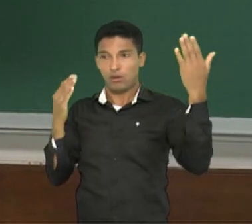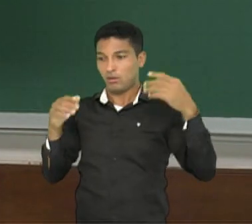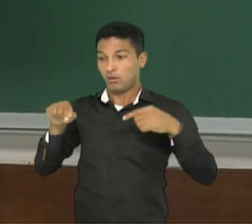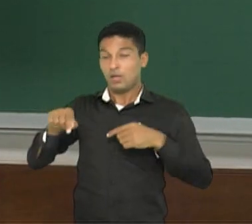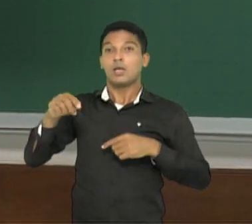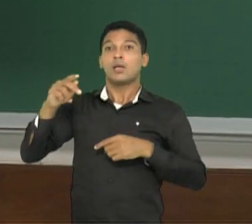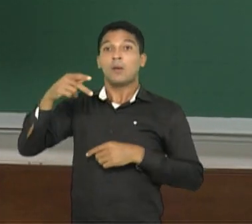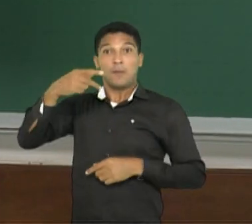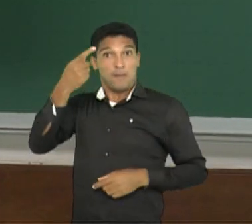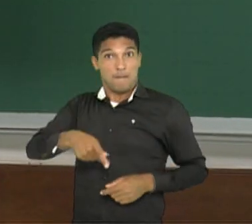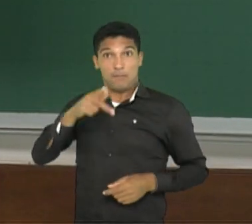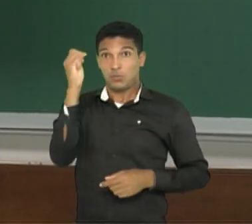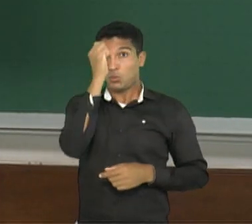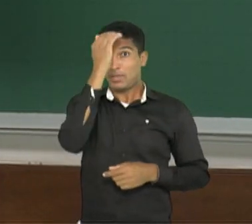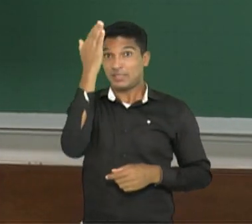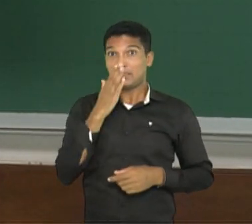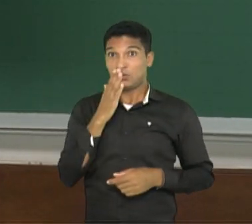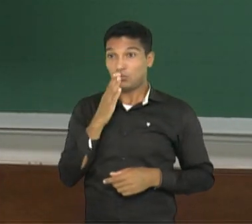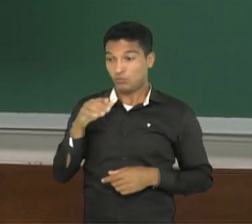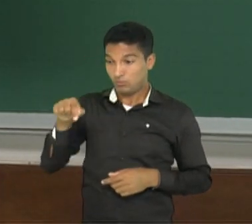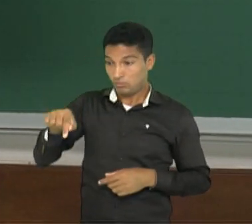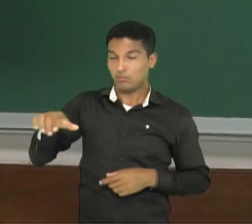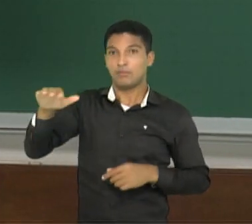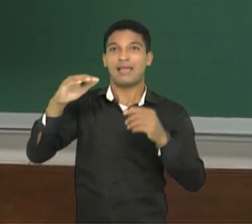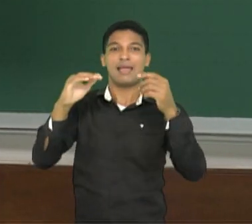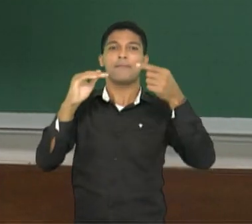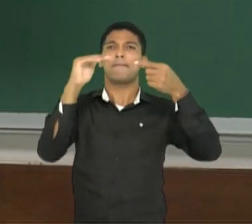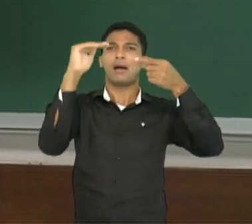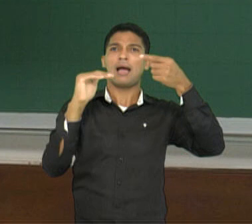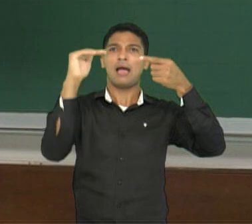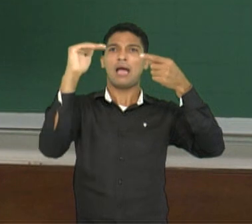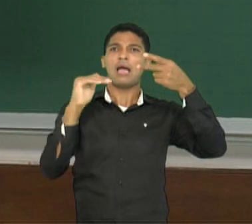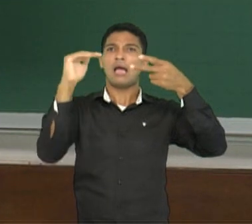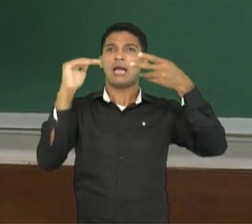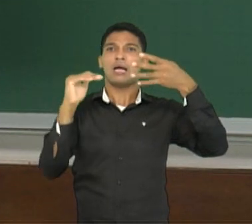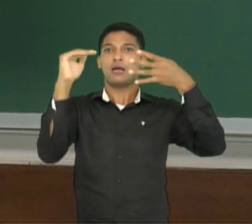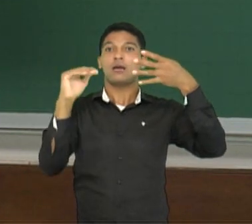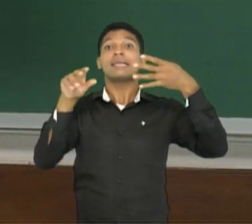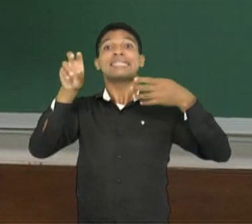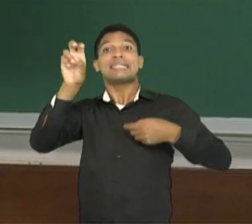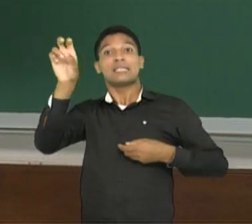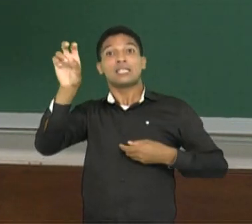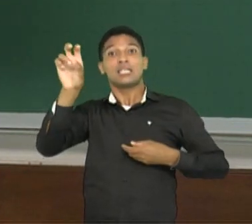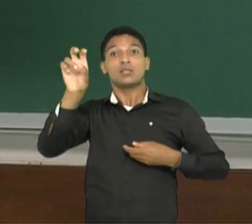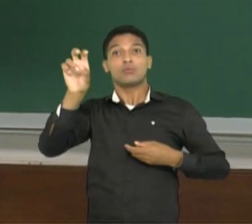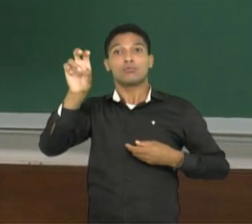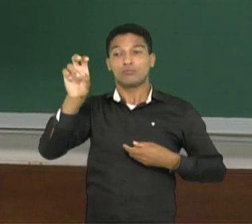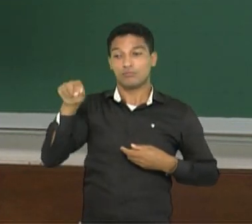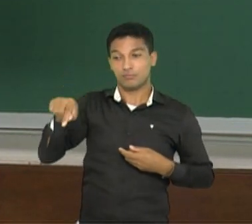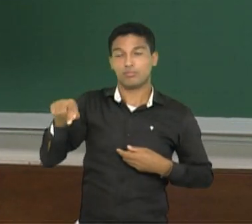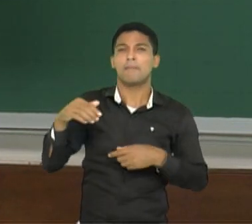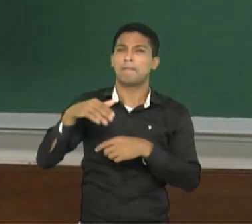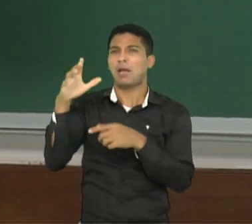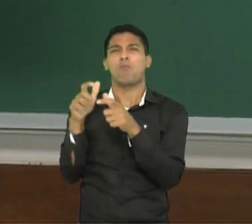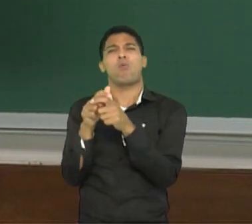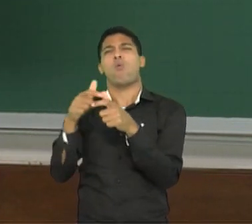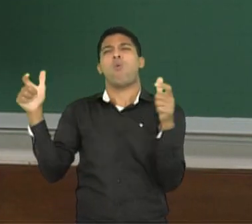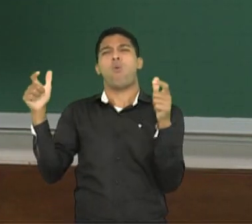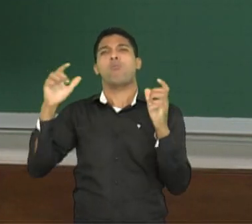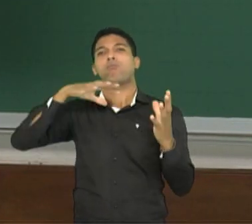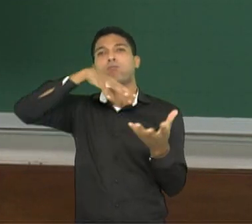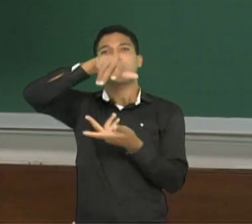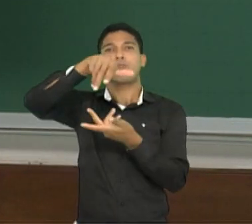nessa posição. E aí, aqui eu trouxe um gráfico que a gente já estudou, mas é para vocês relembrarem comigo alguns